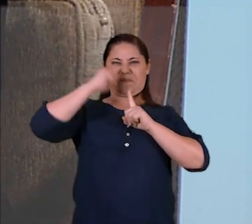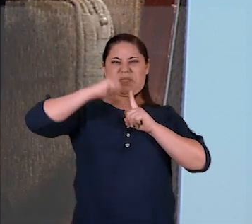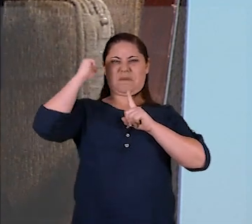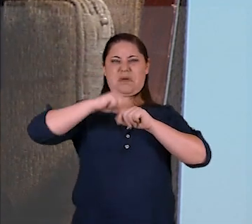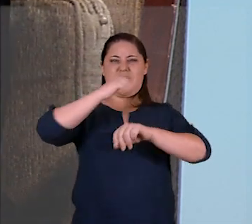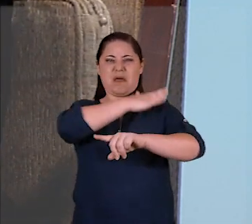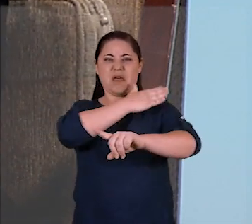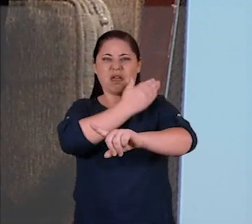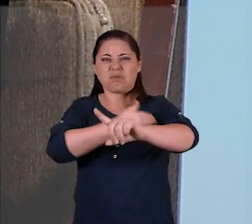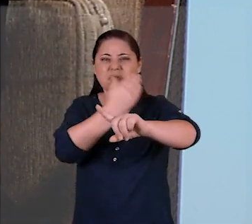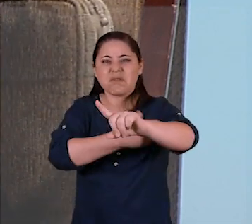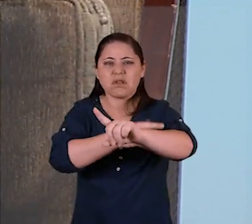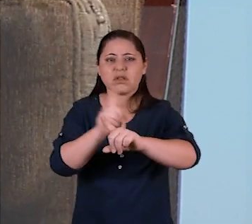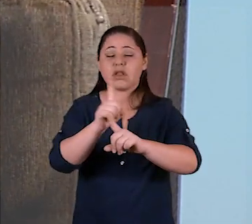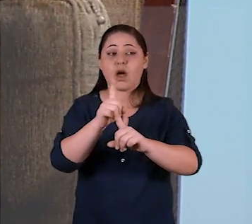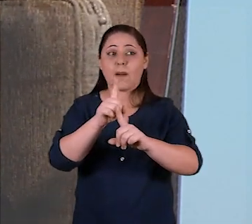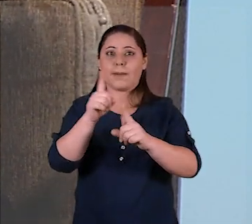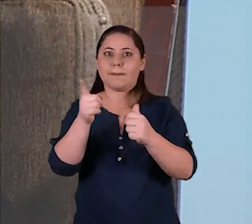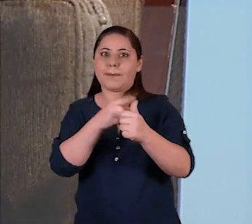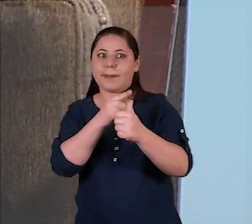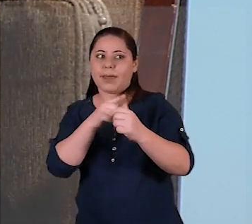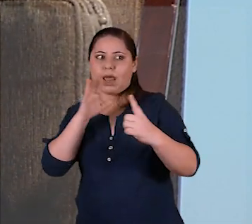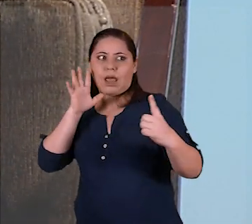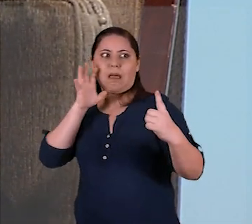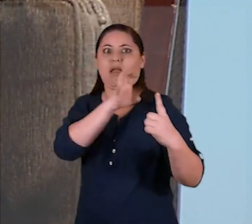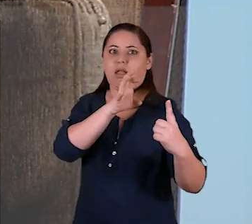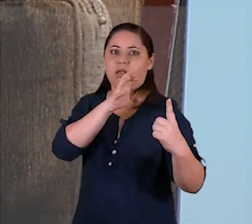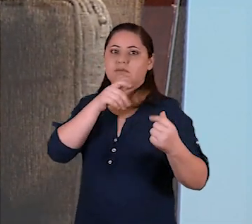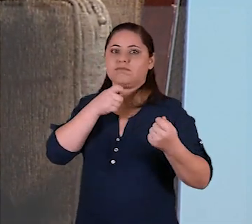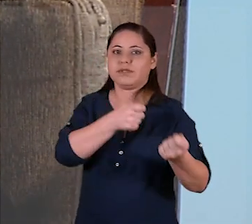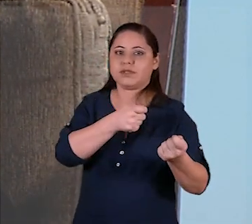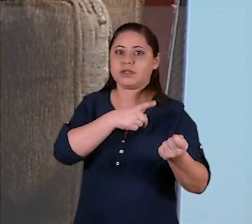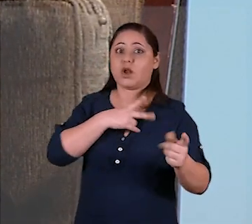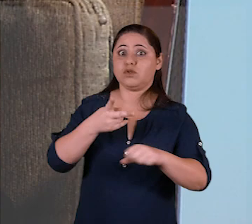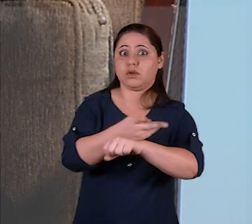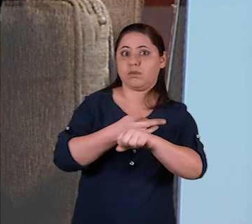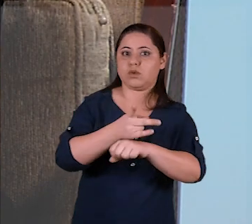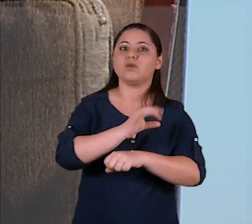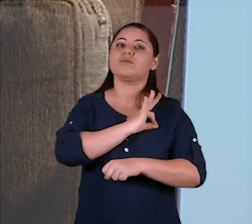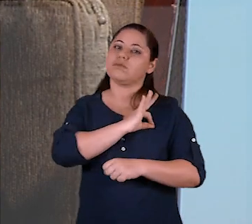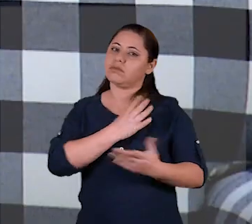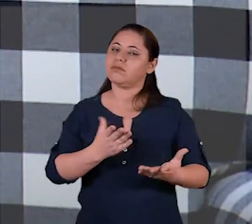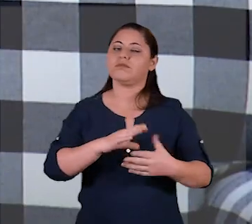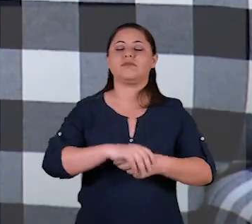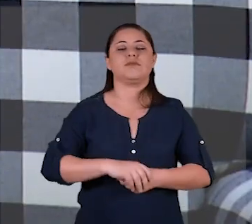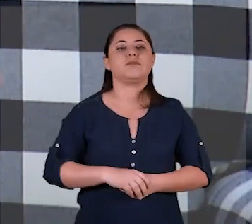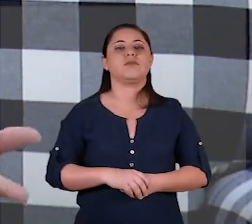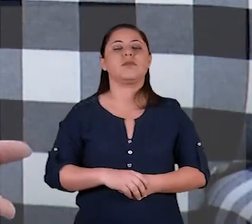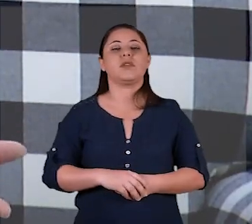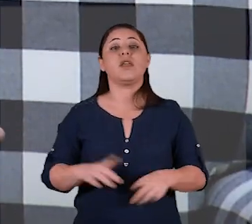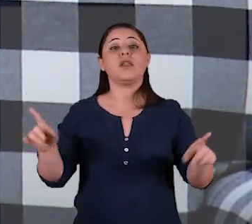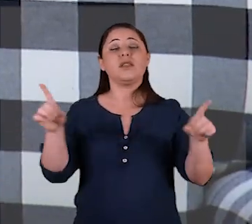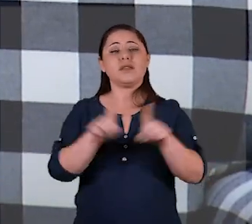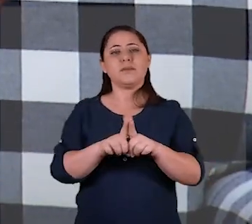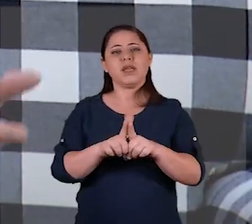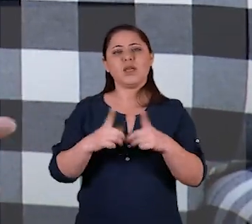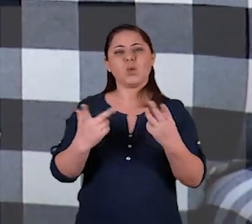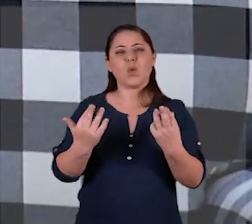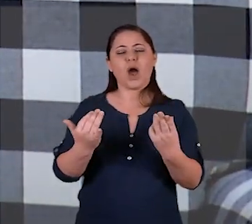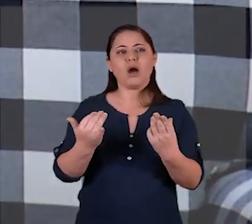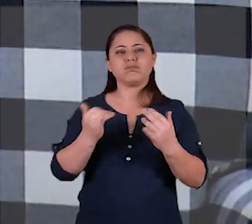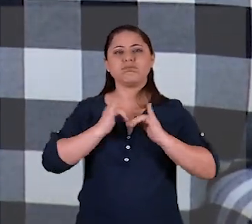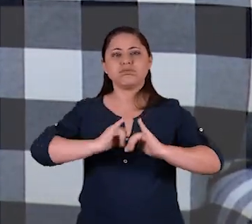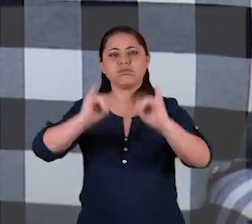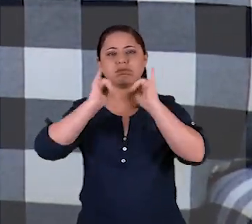chegar à denúncia. Lá na primeira ameaça ela já procura. Então, aumenta por isso também. E também serve como um canal, você